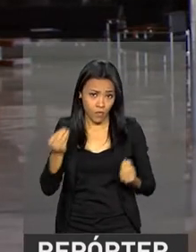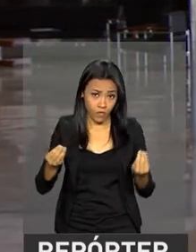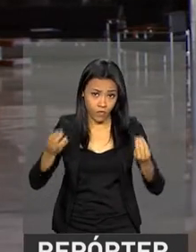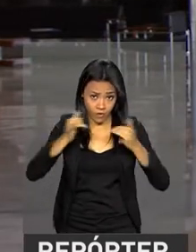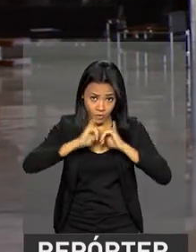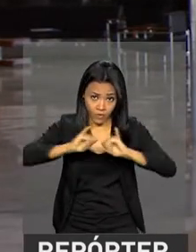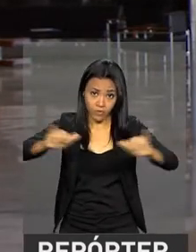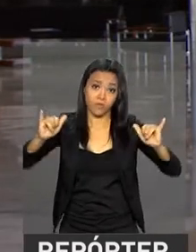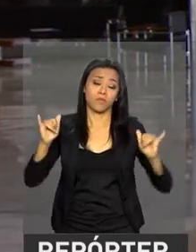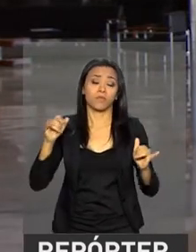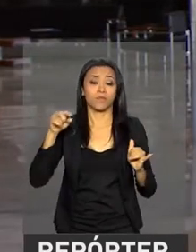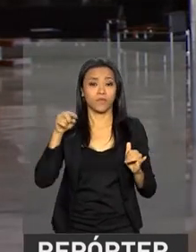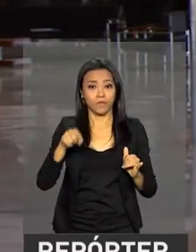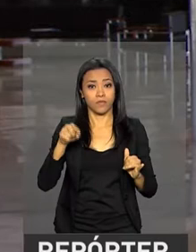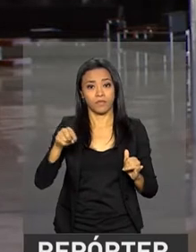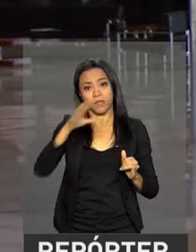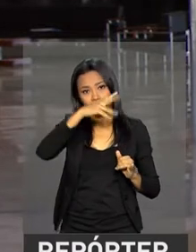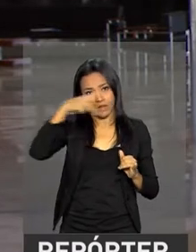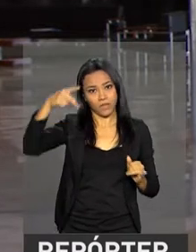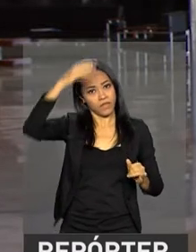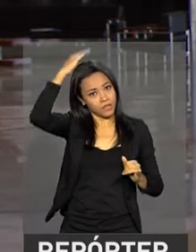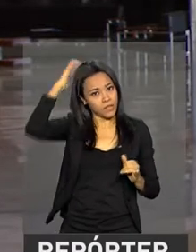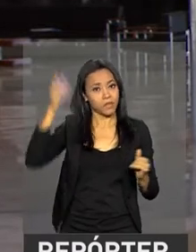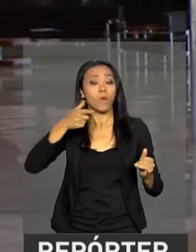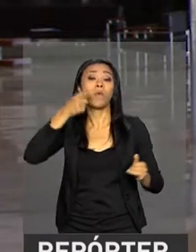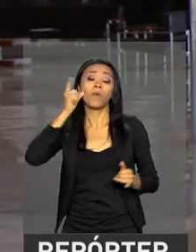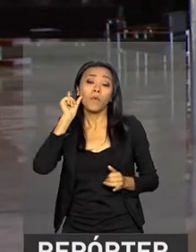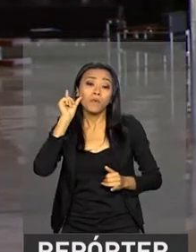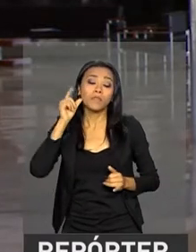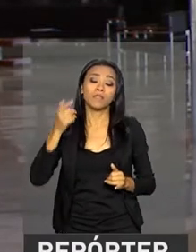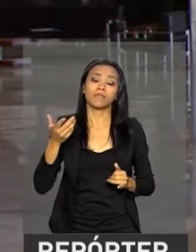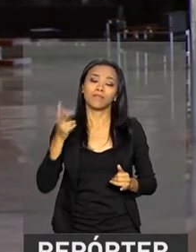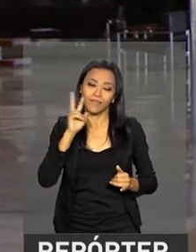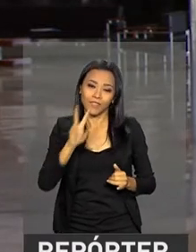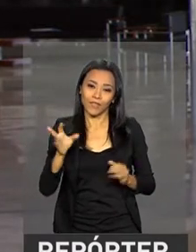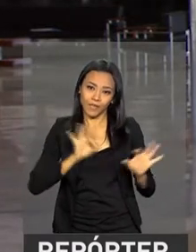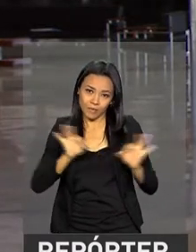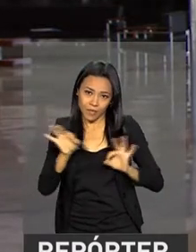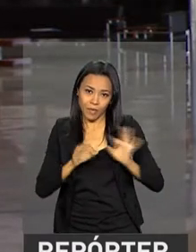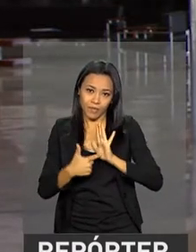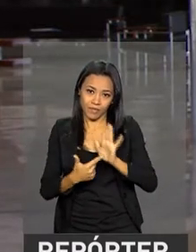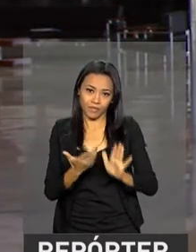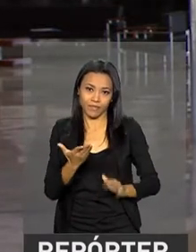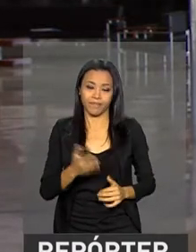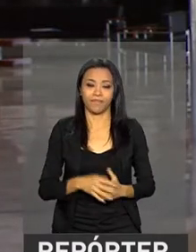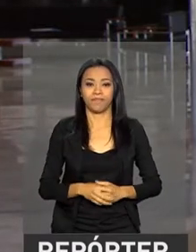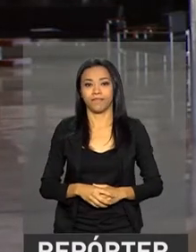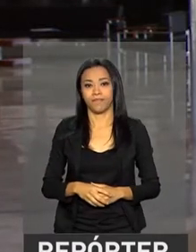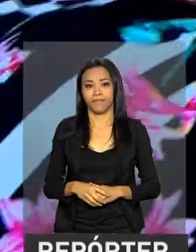dessa doação feito pelo presidente Michel Temer no dia de ontem, na reportagem que a nossa equipe preparou. Vamos ver.